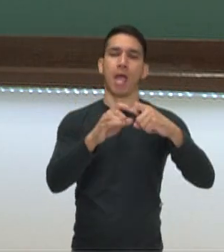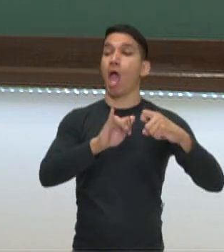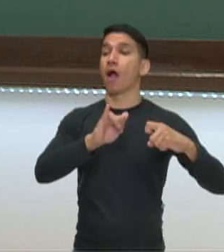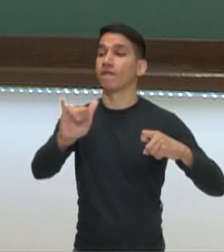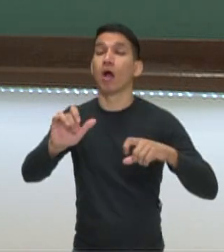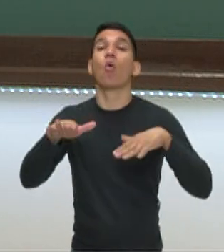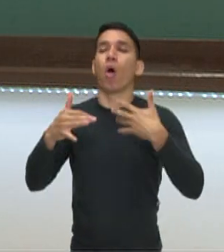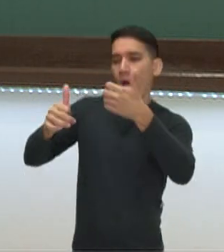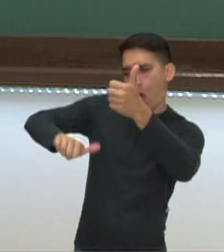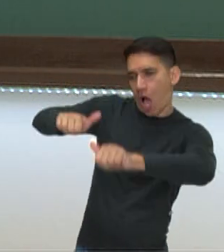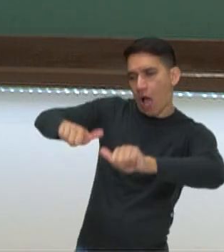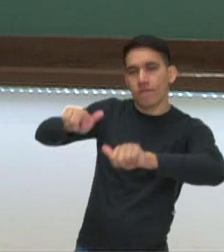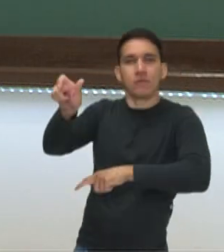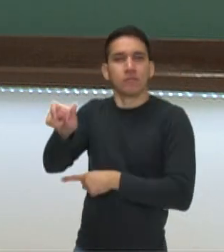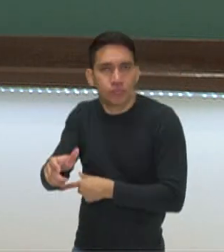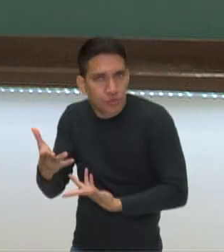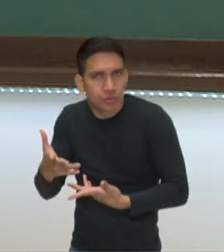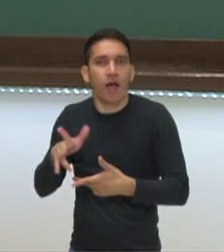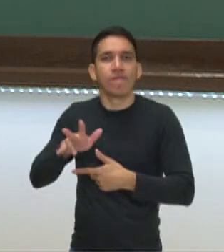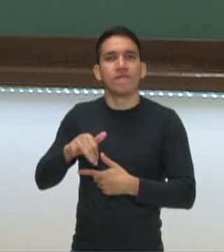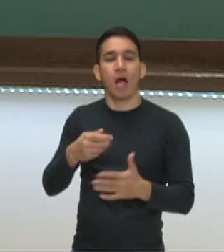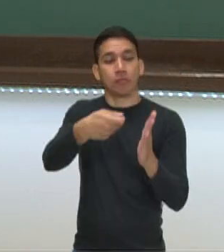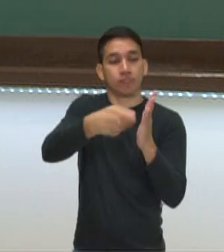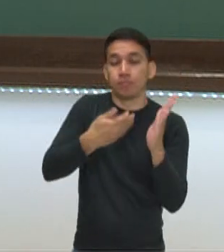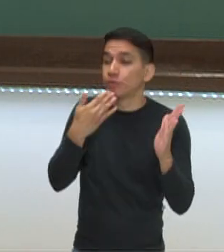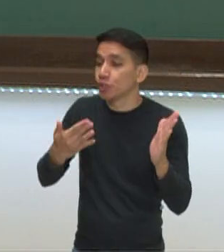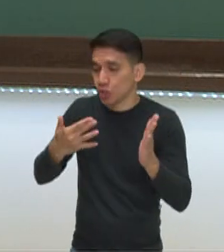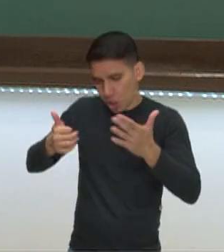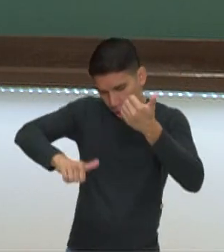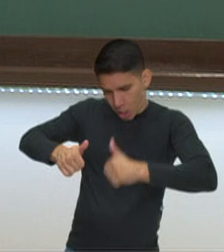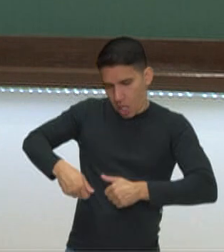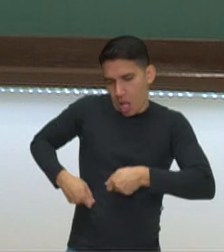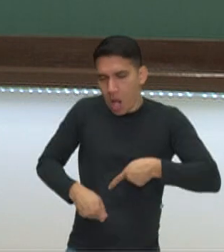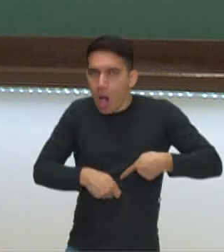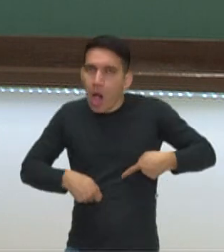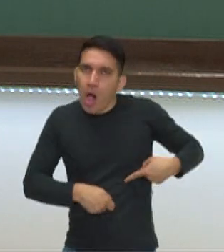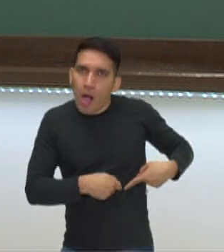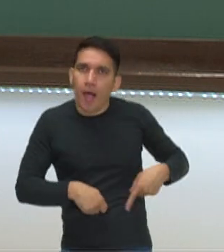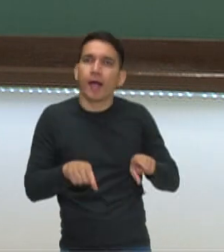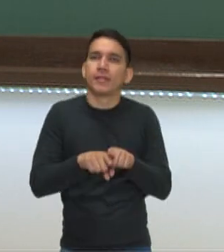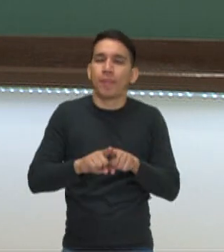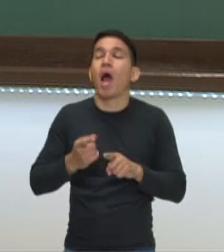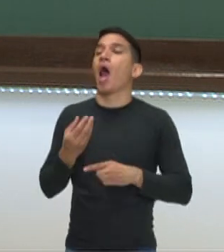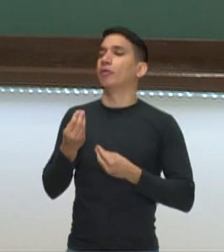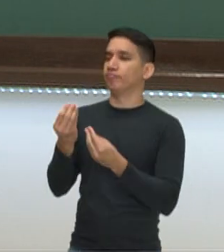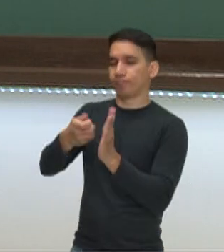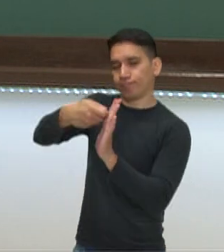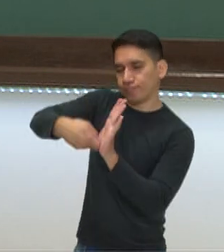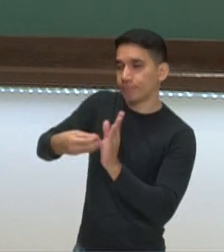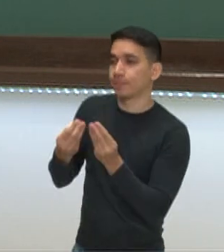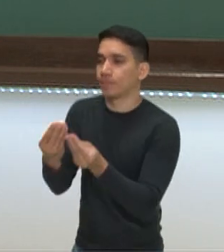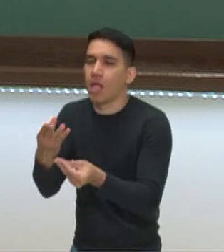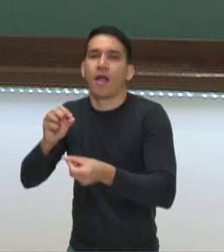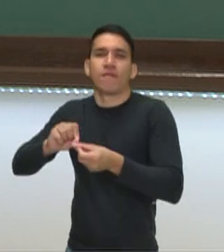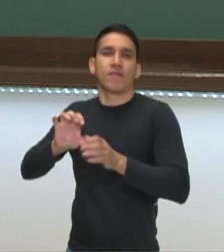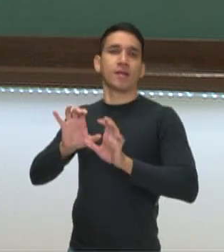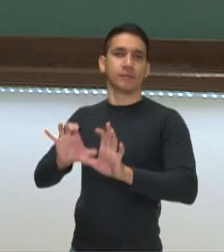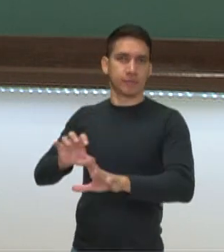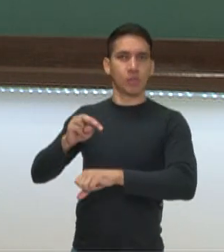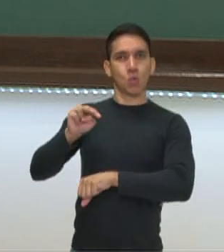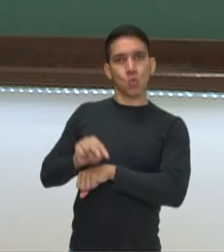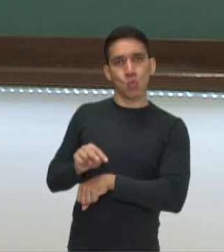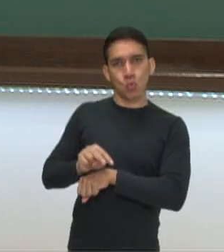ter que avaliar essa pessoa, solicitar exames e recomendar ali o tratamento adequado para tratar